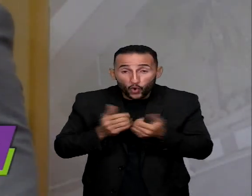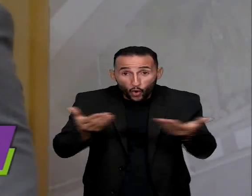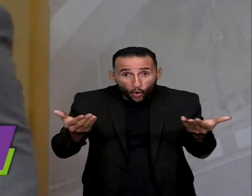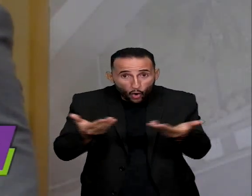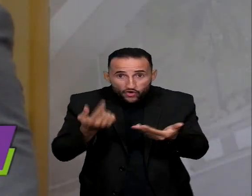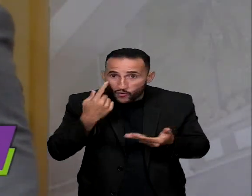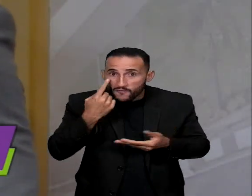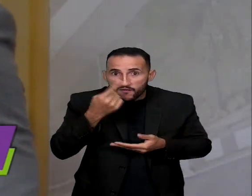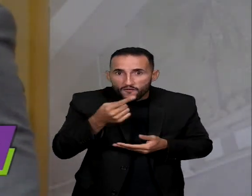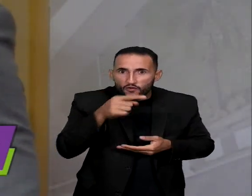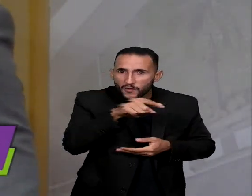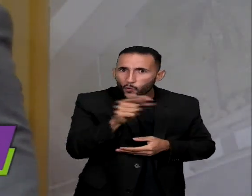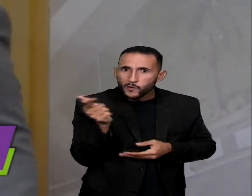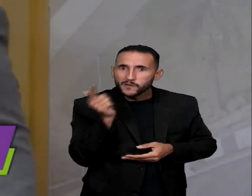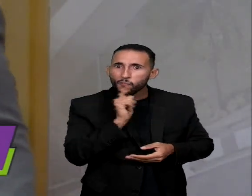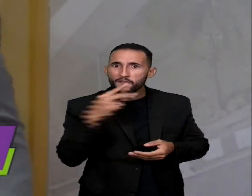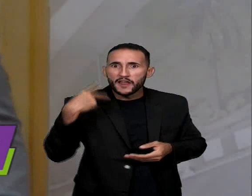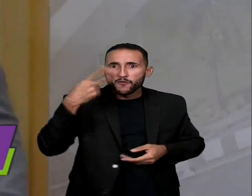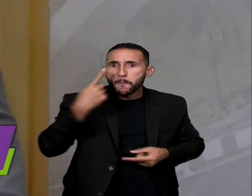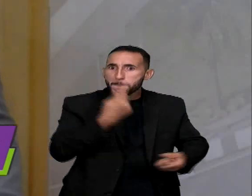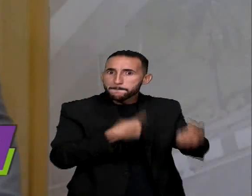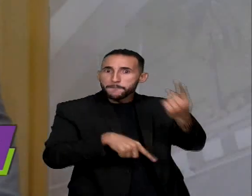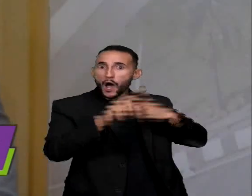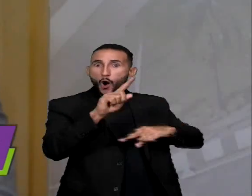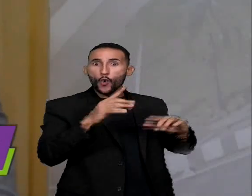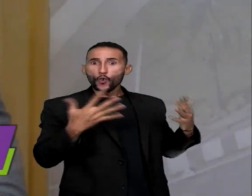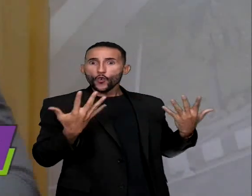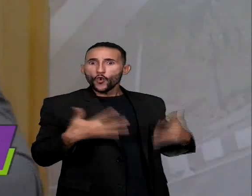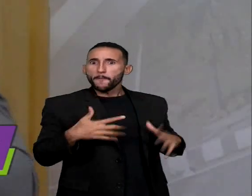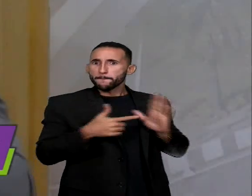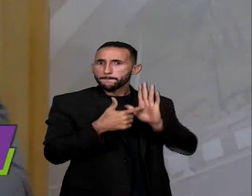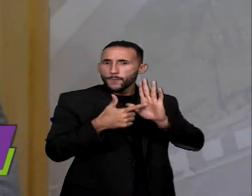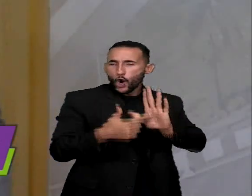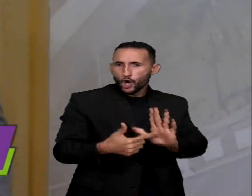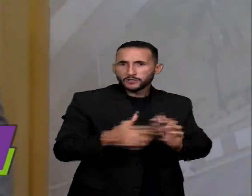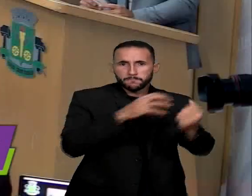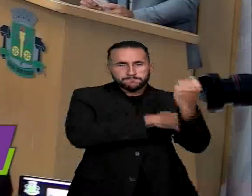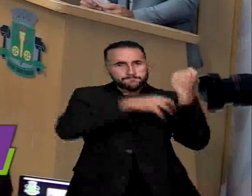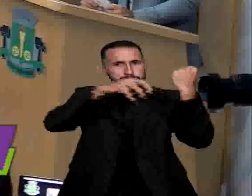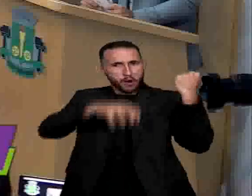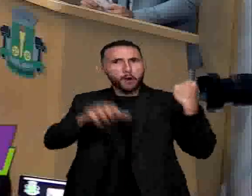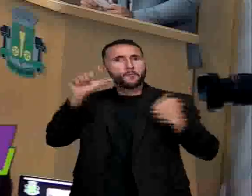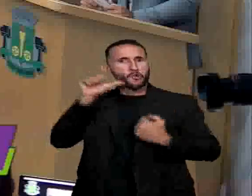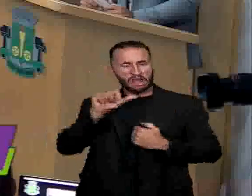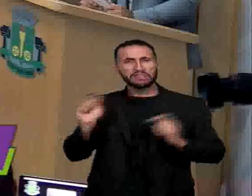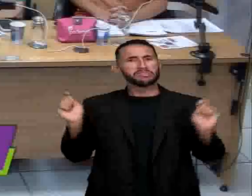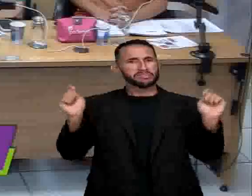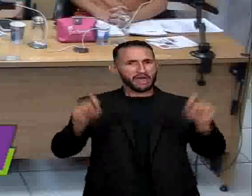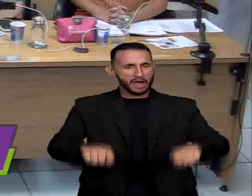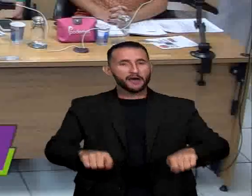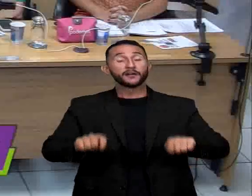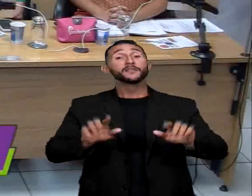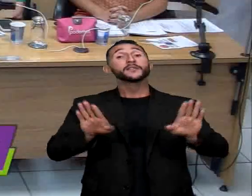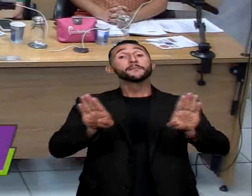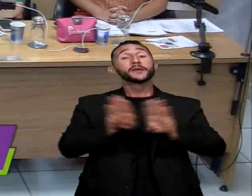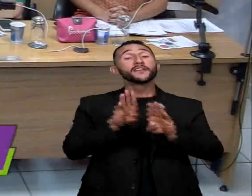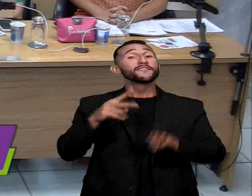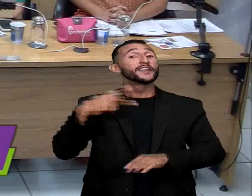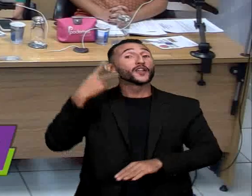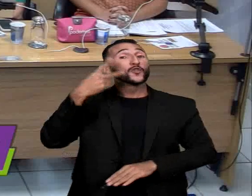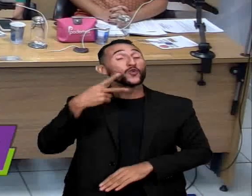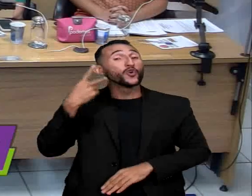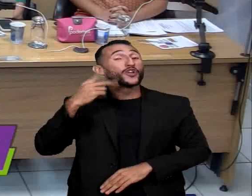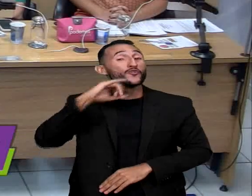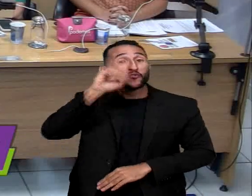também mostrando a força da mulher e a mandata coletiva representada aqui na vereadora Juliana da ativoz